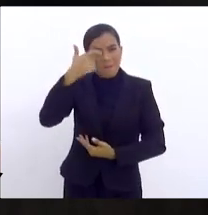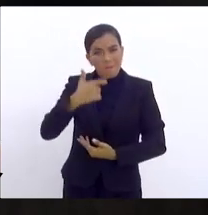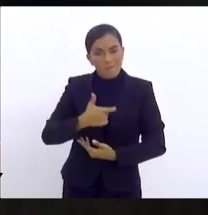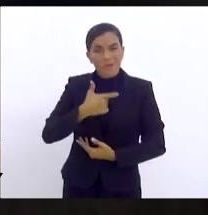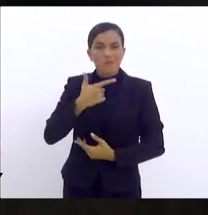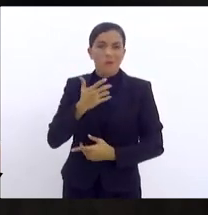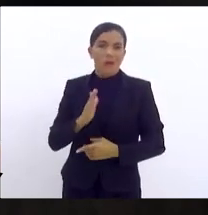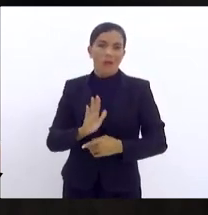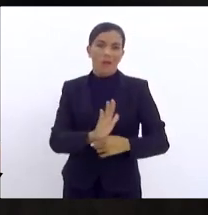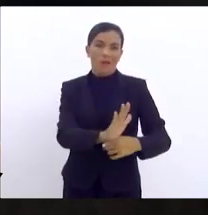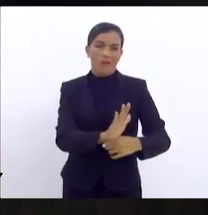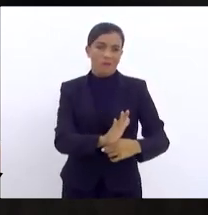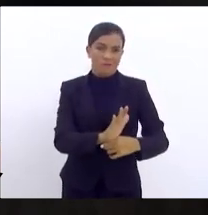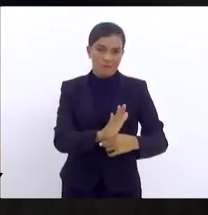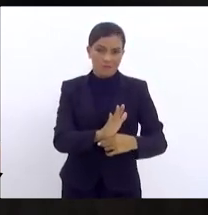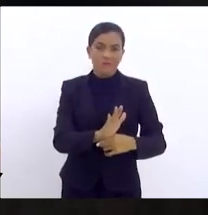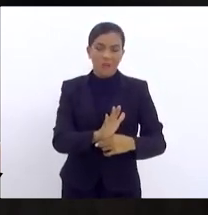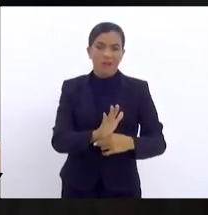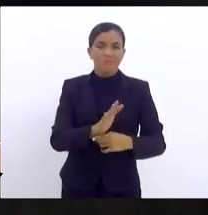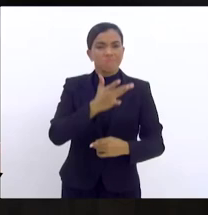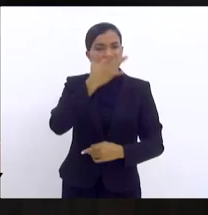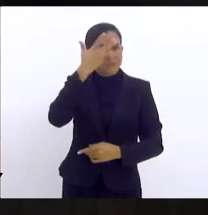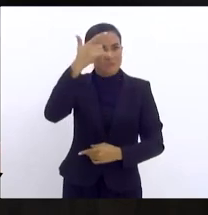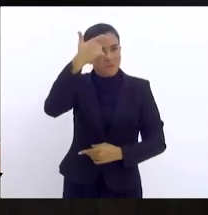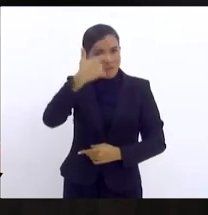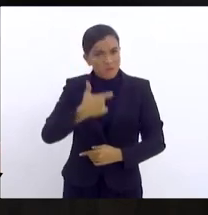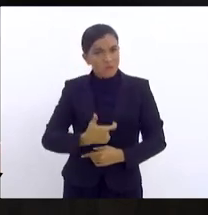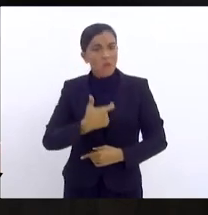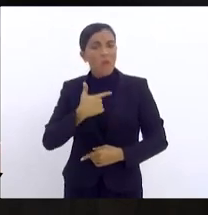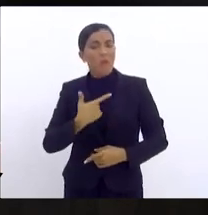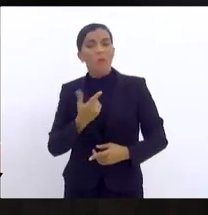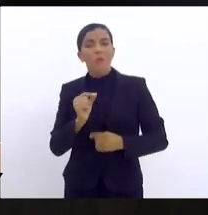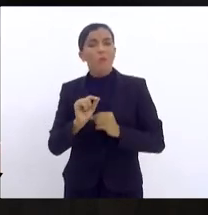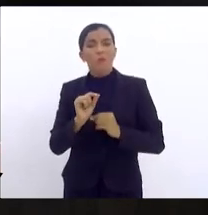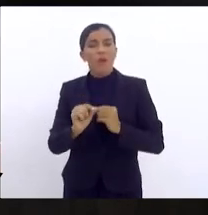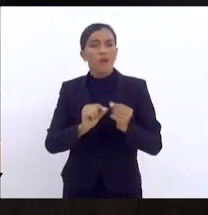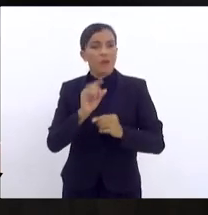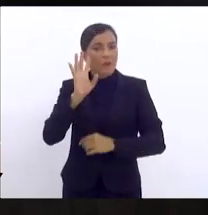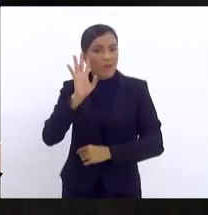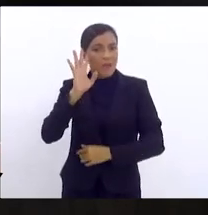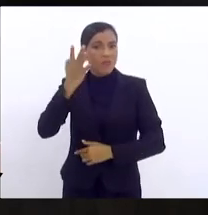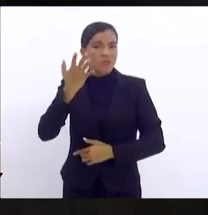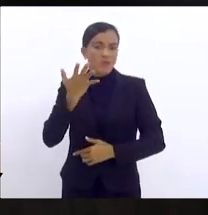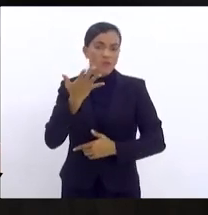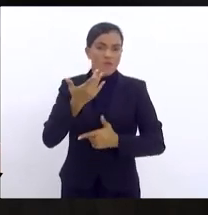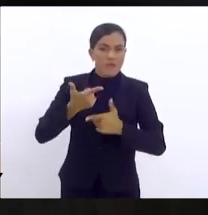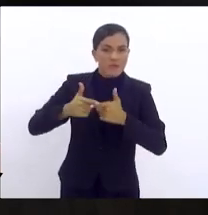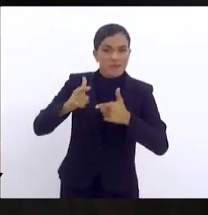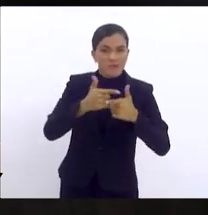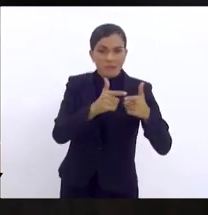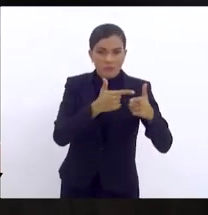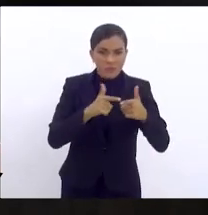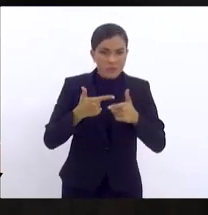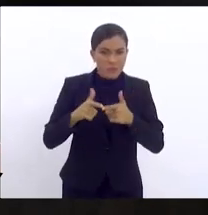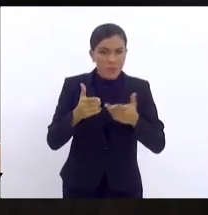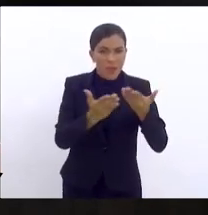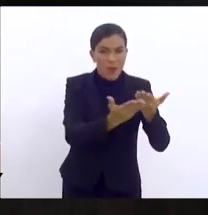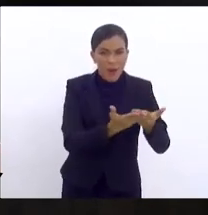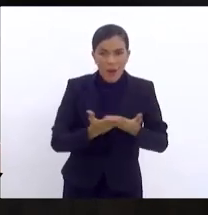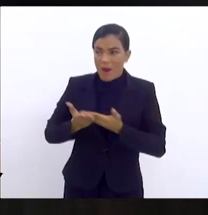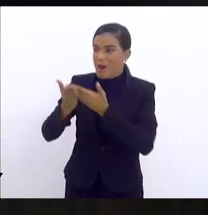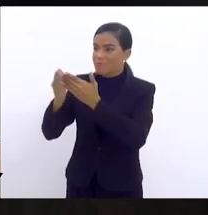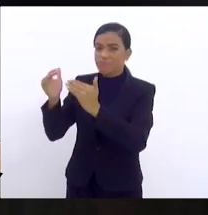ajudá-los alguém que possa realmente levar suas demandas até a autoridade os agentes